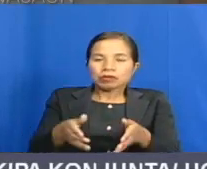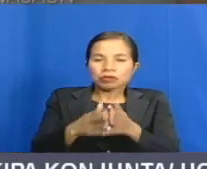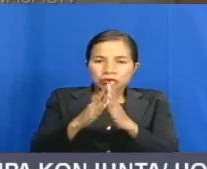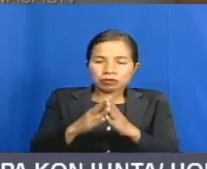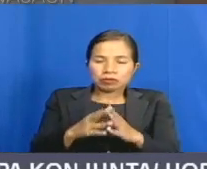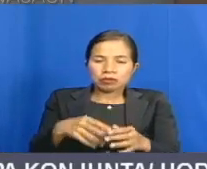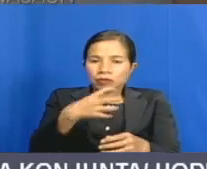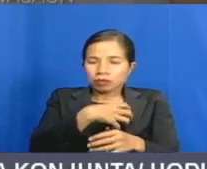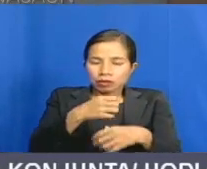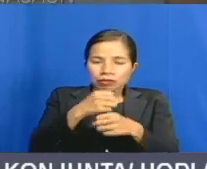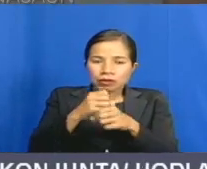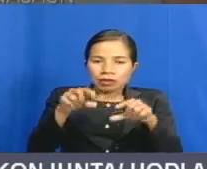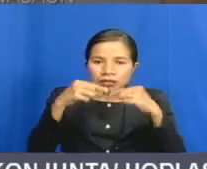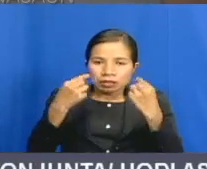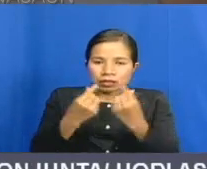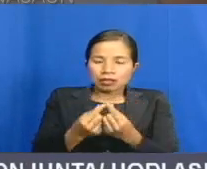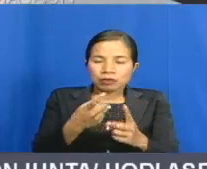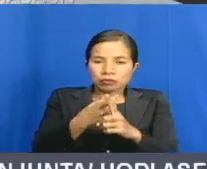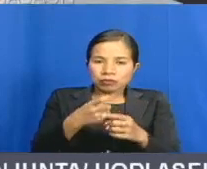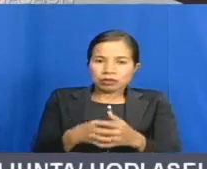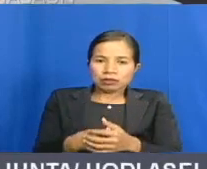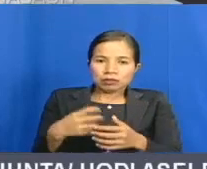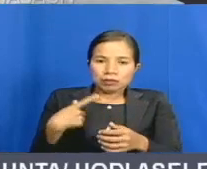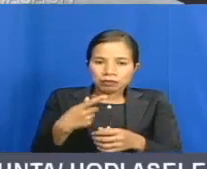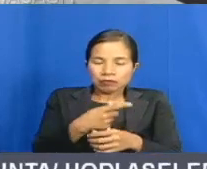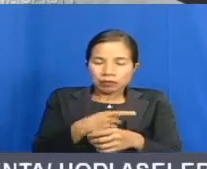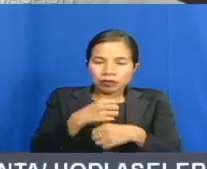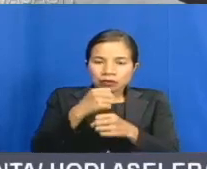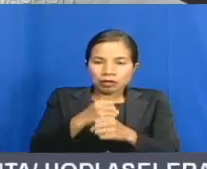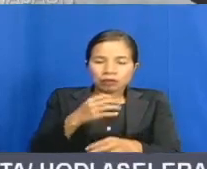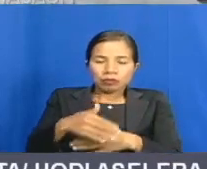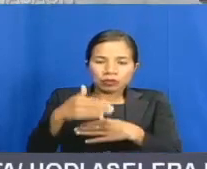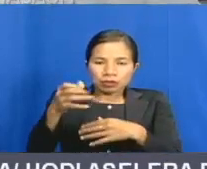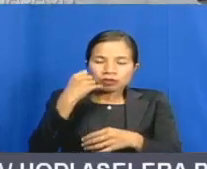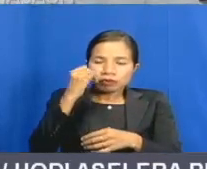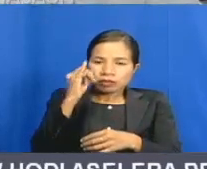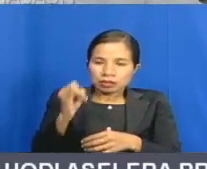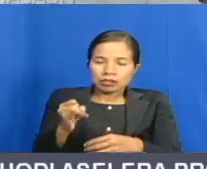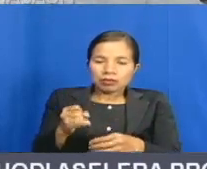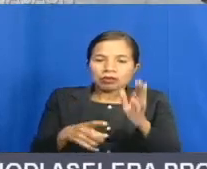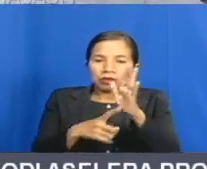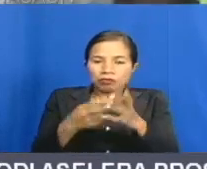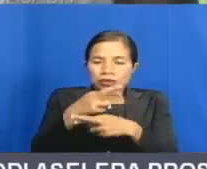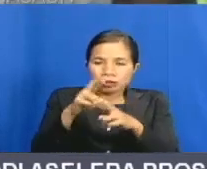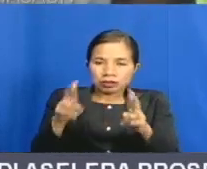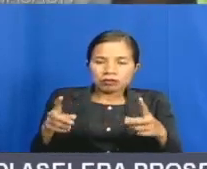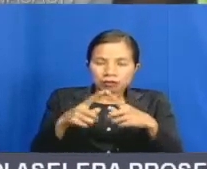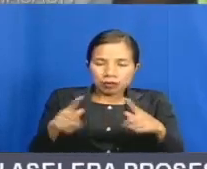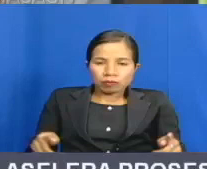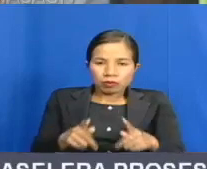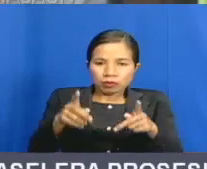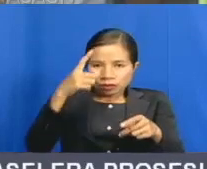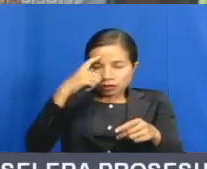competente. A tu cria equipa conjunta Rússia órgão soberano, onde acelera processo de investigação, não fosse sair resultado para público.